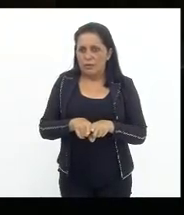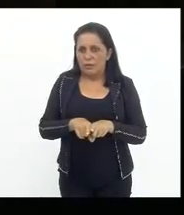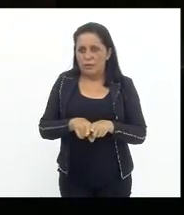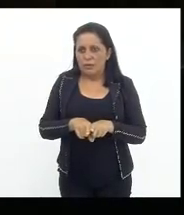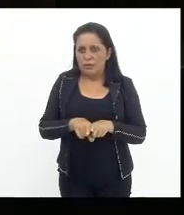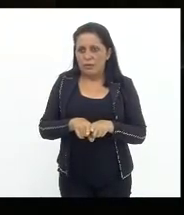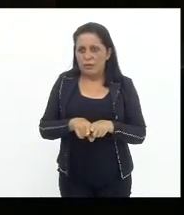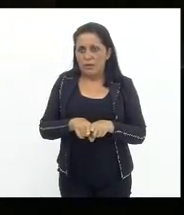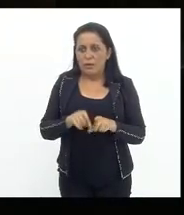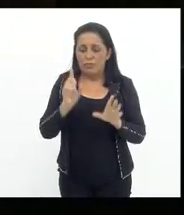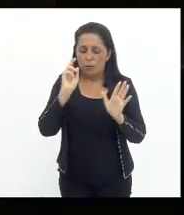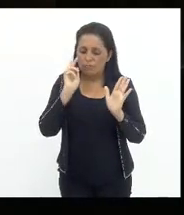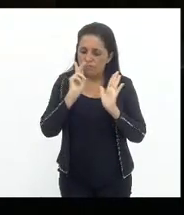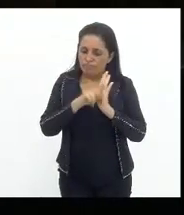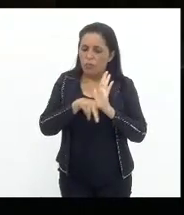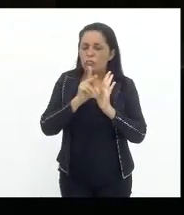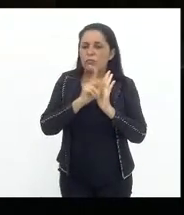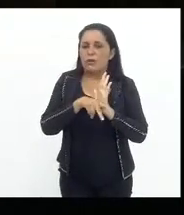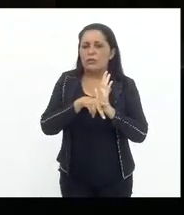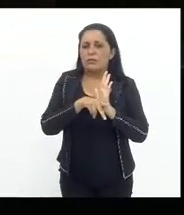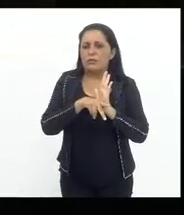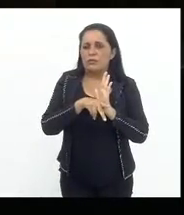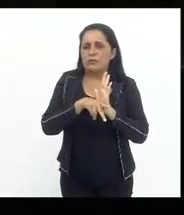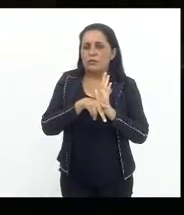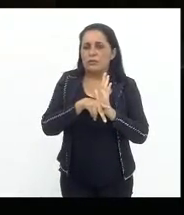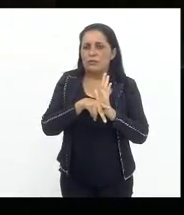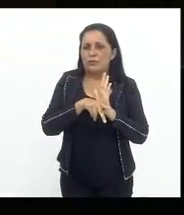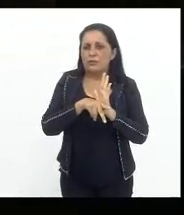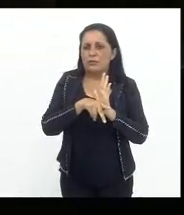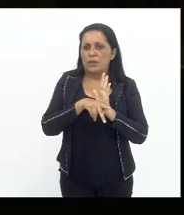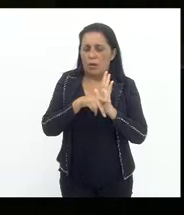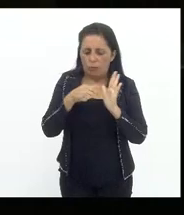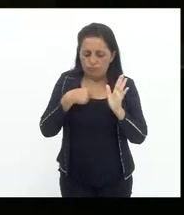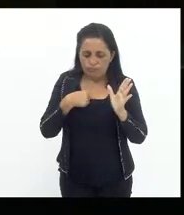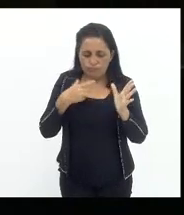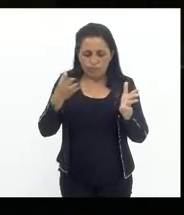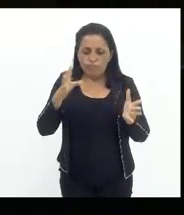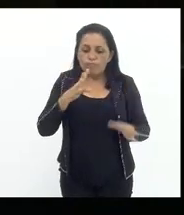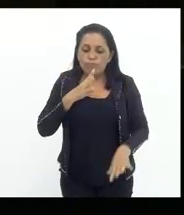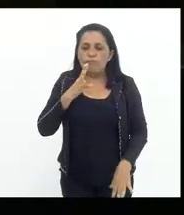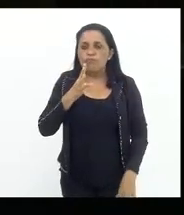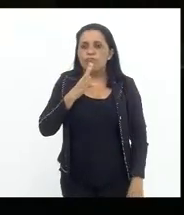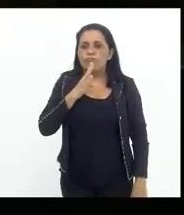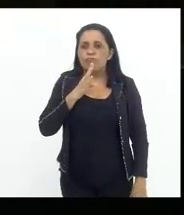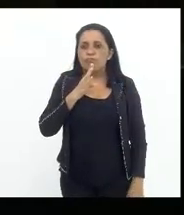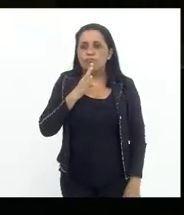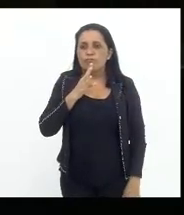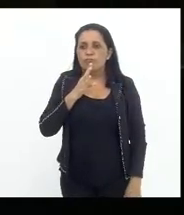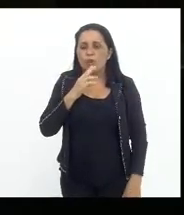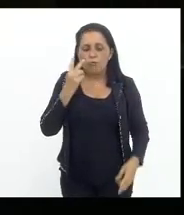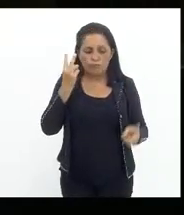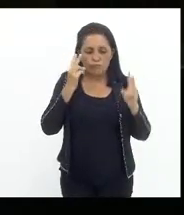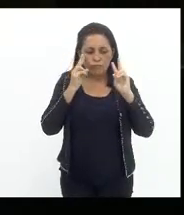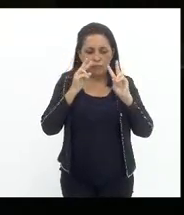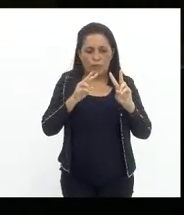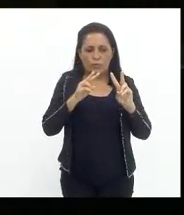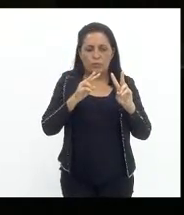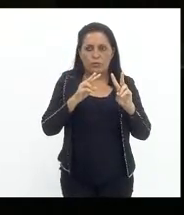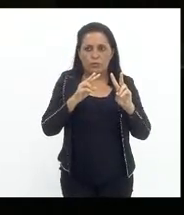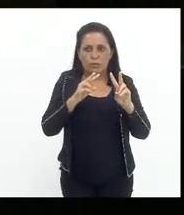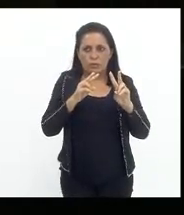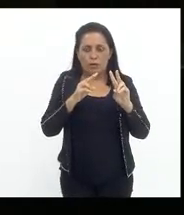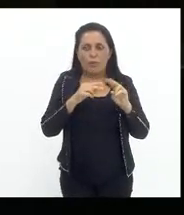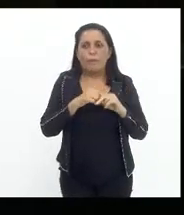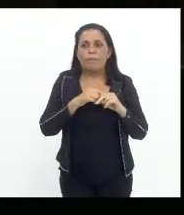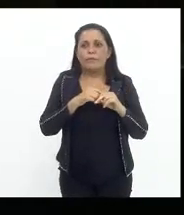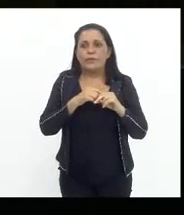que esse projeto, pelo menos ao tomar conhecimento, estou vendo que está